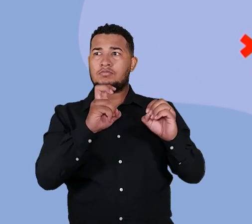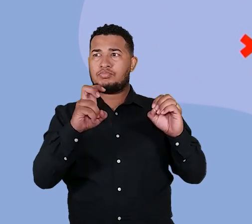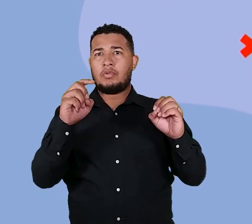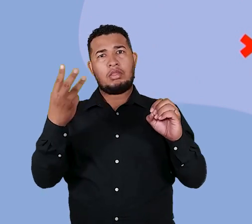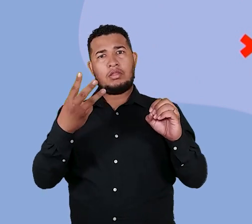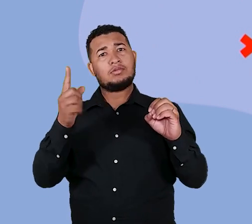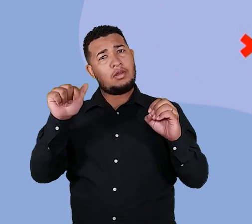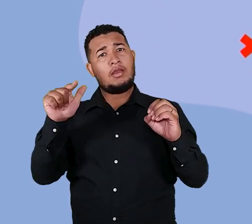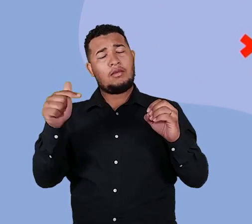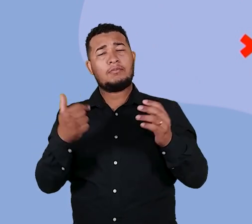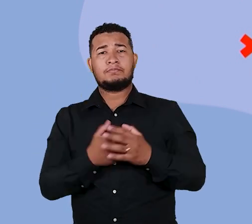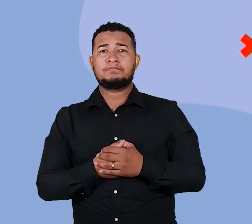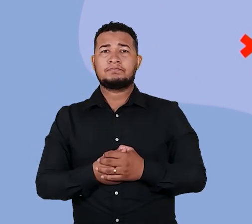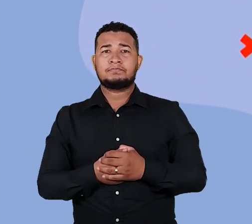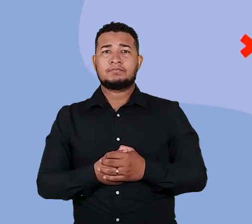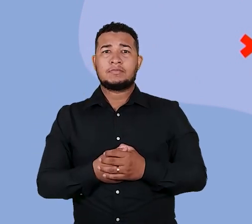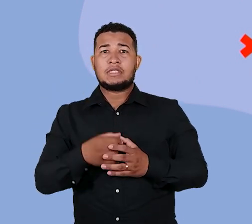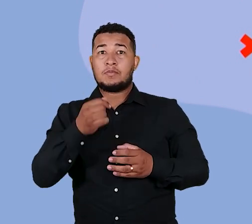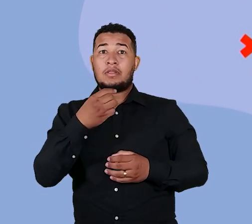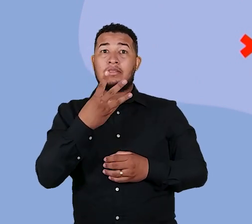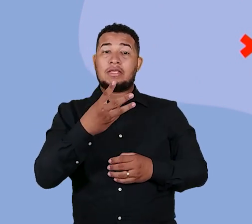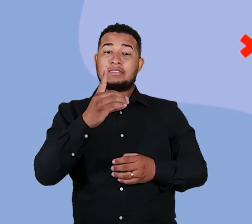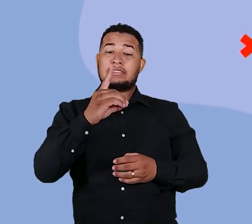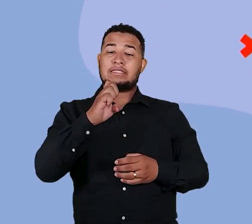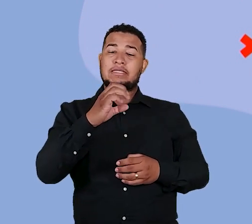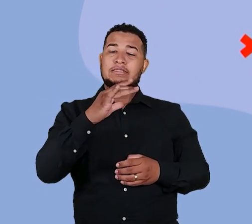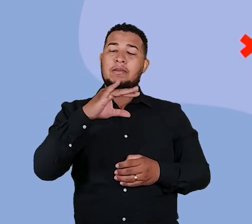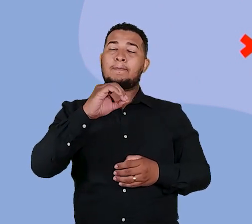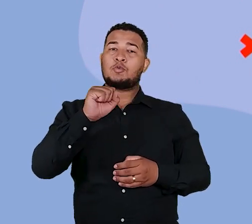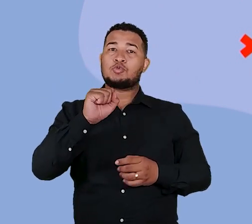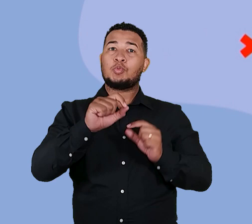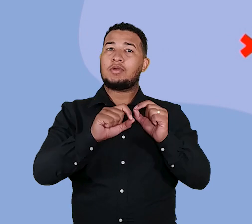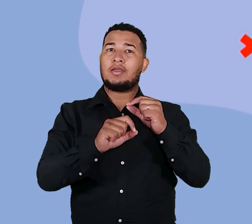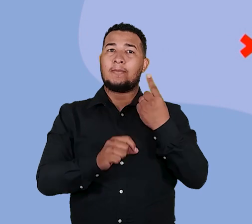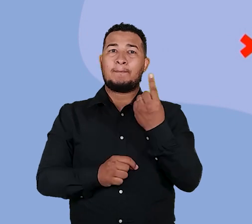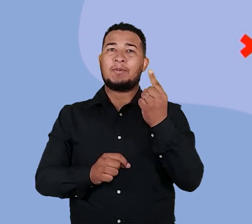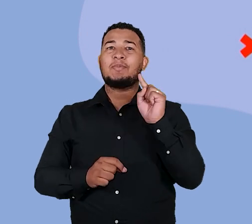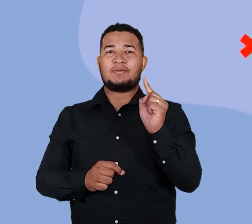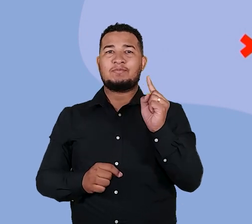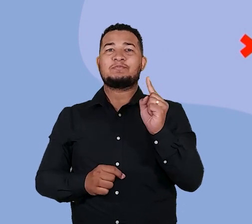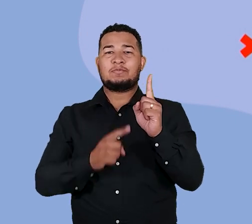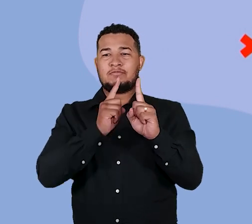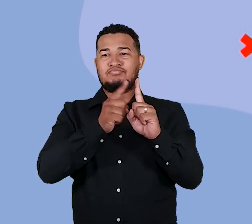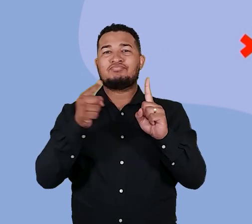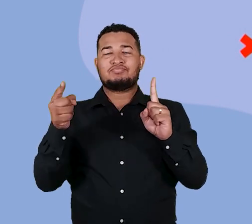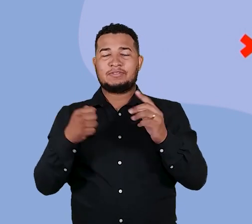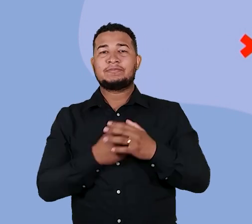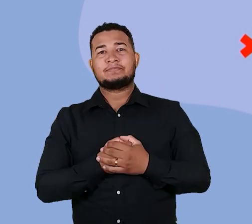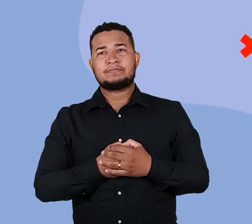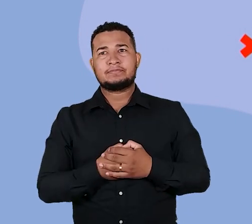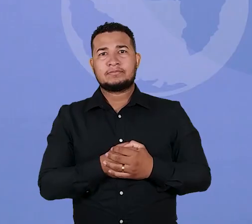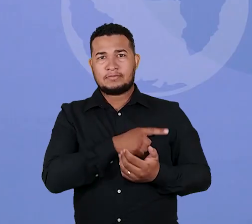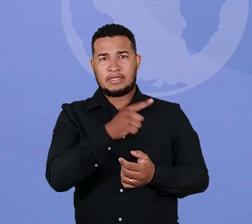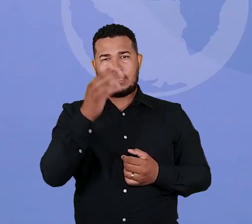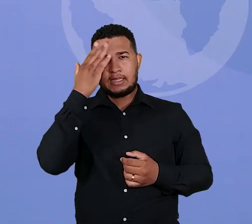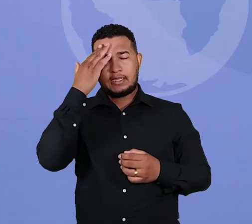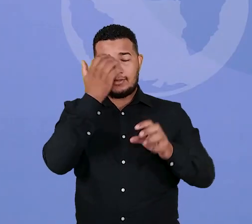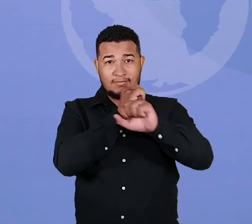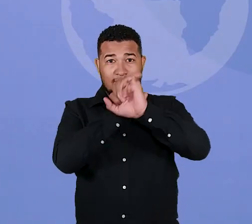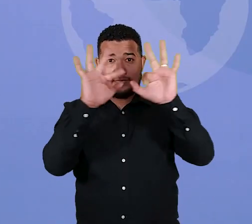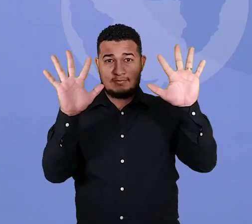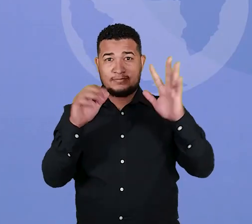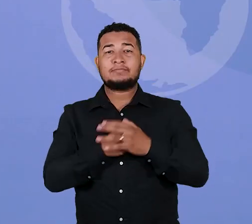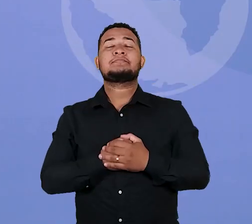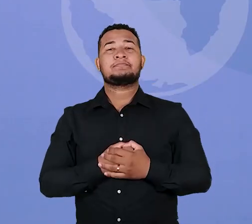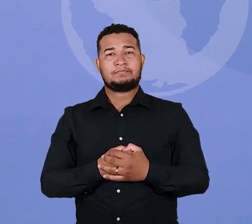5 realmente está como terceiro dígito. E 3 décimos, o décimo é o primeiro dígito depois da vírgula. Até aqui está